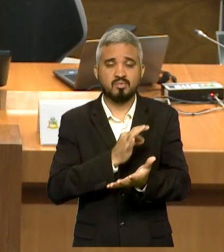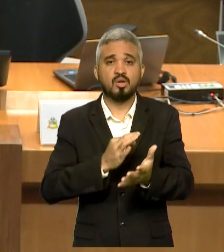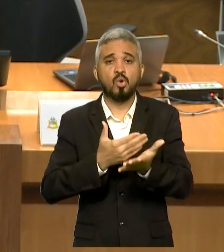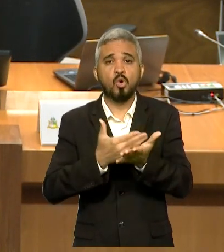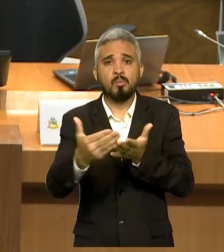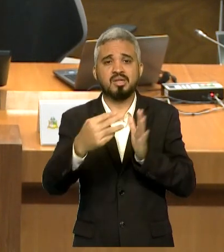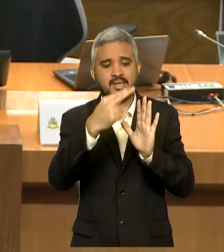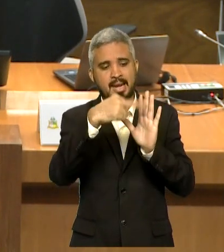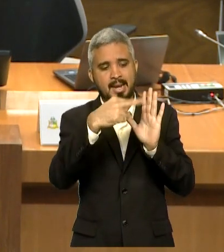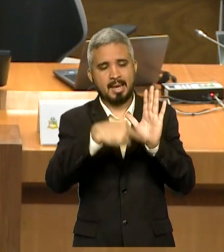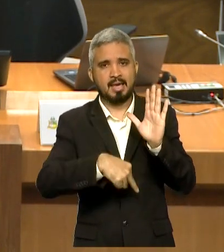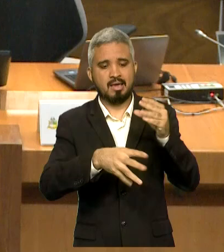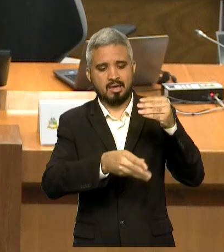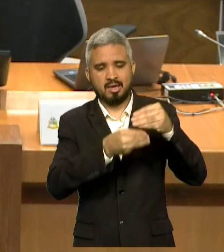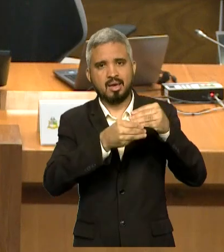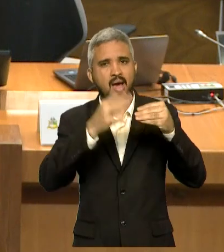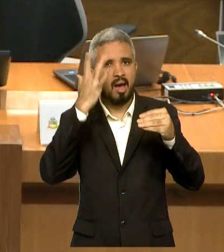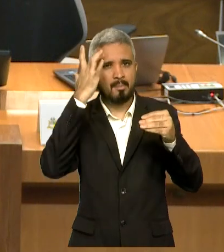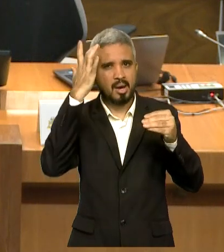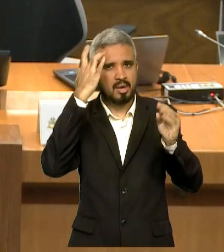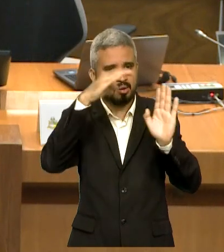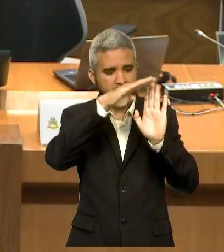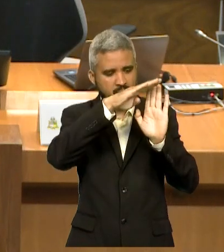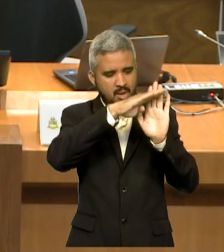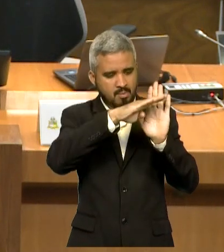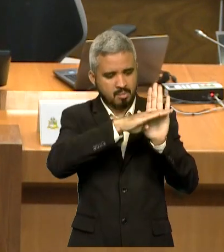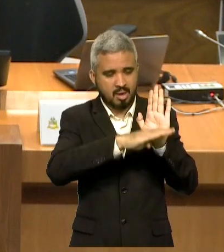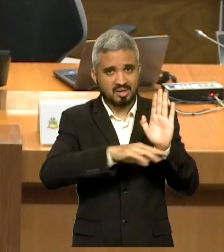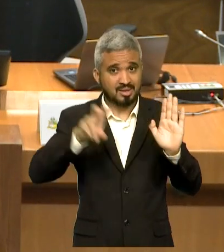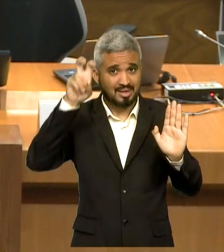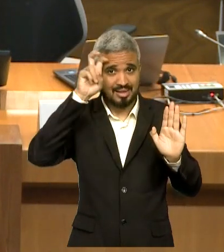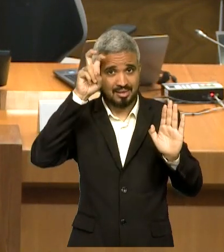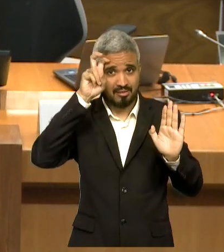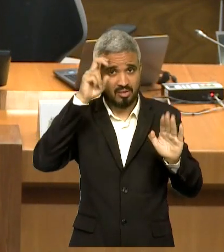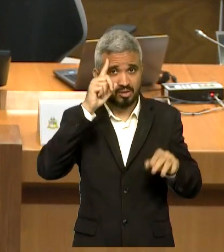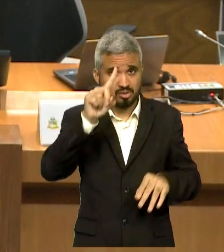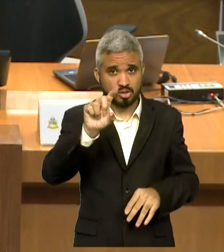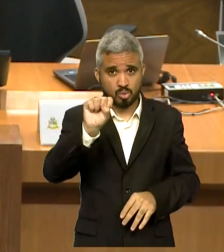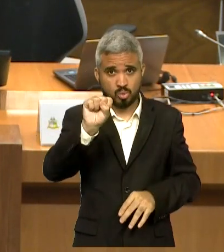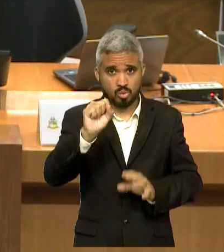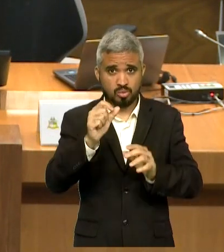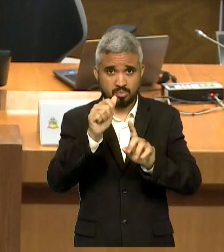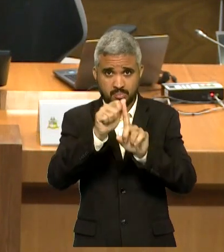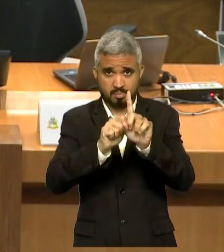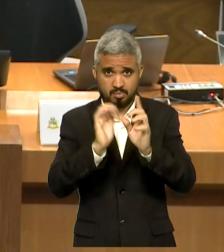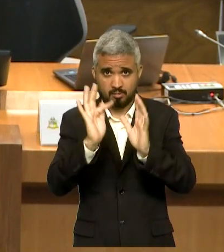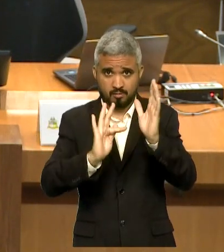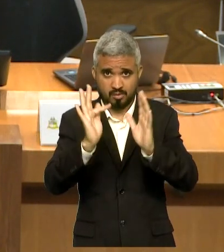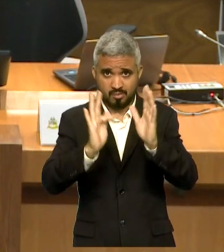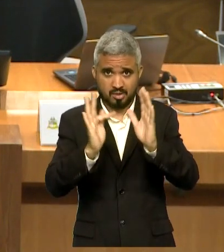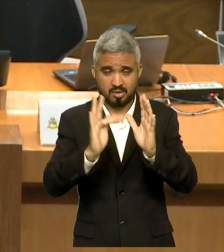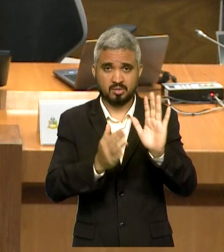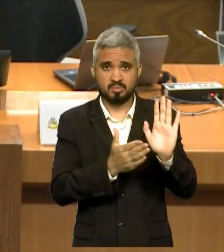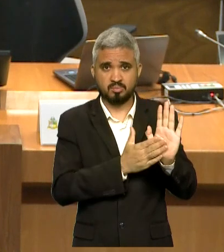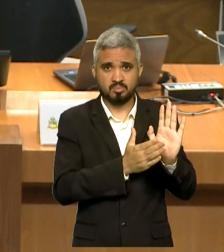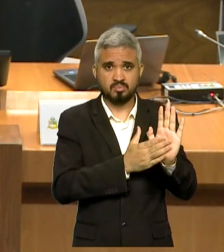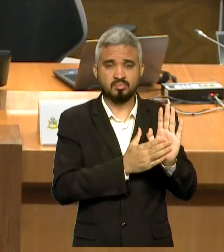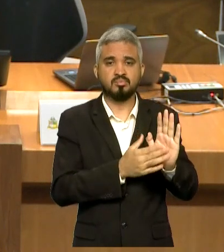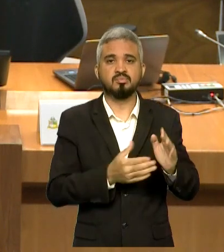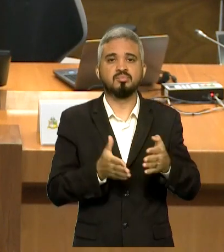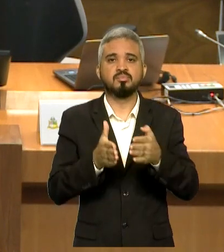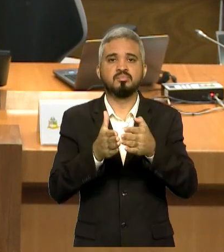na ordem do dia da sessão de quinta-feira, 8 de fevereiro, as seguintes proposições,